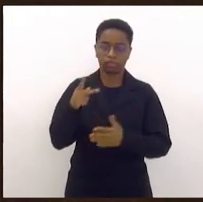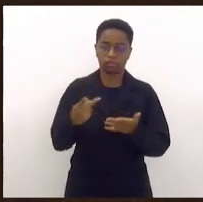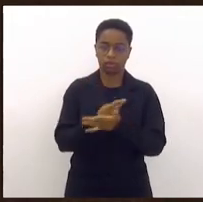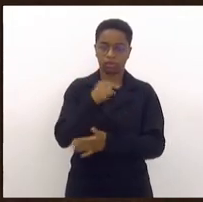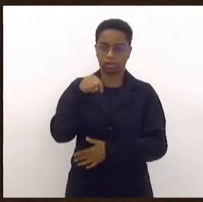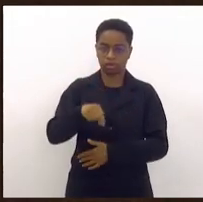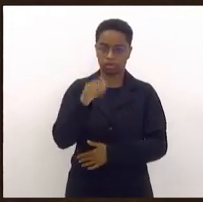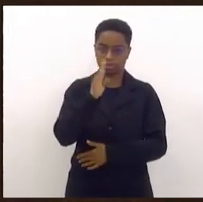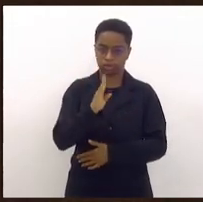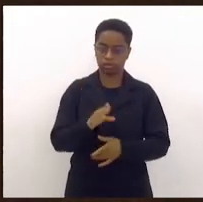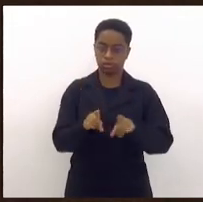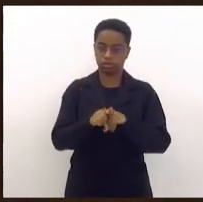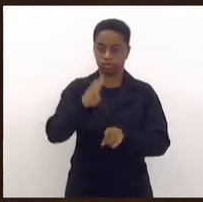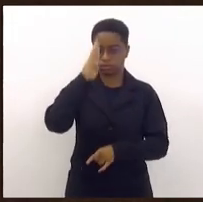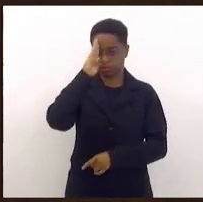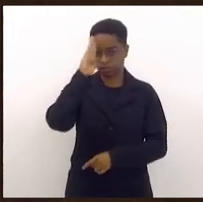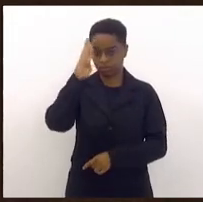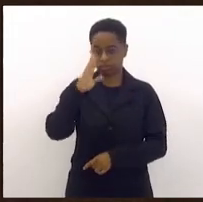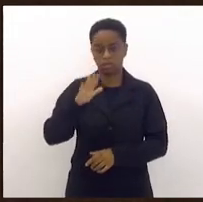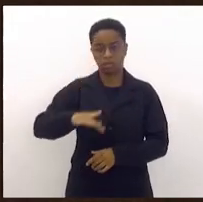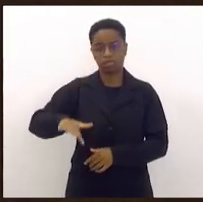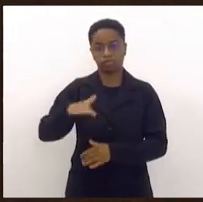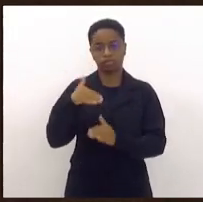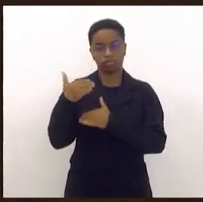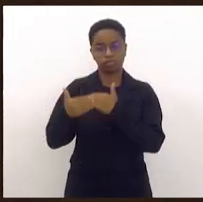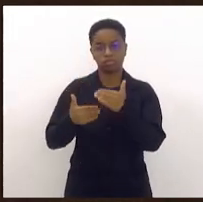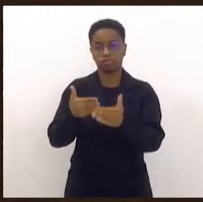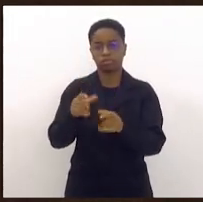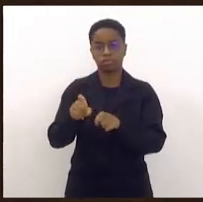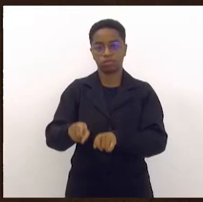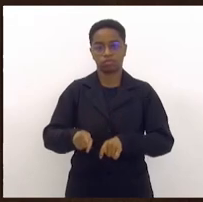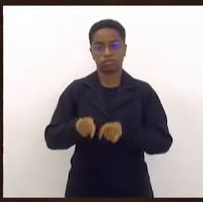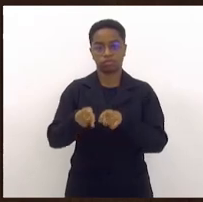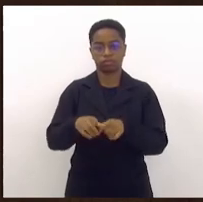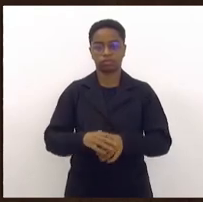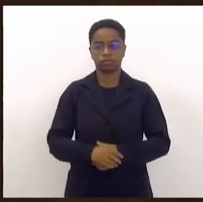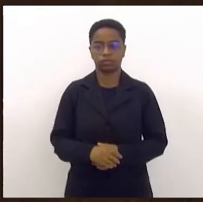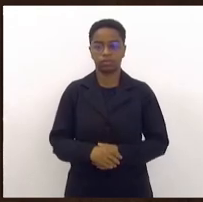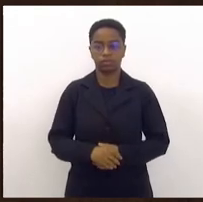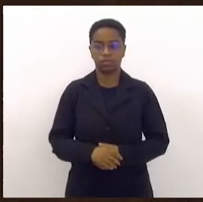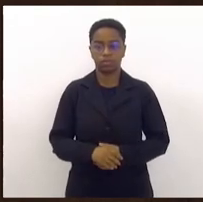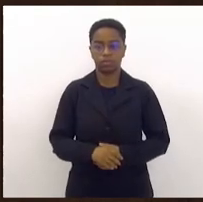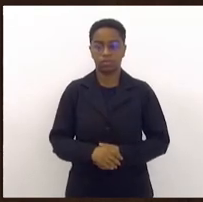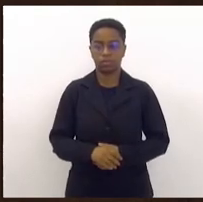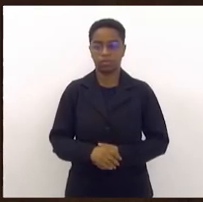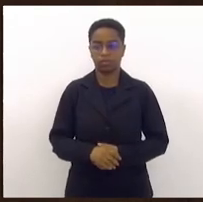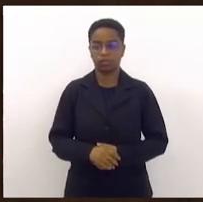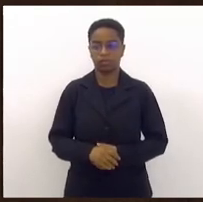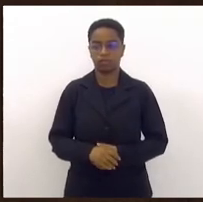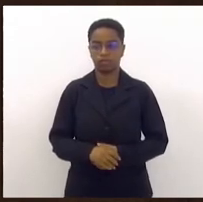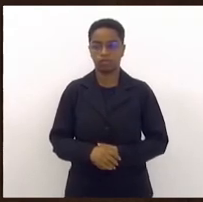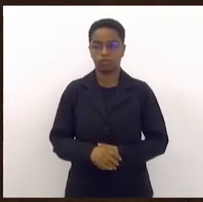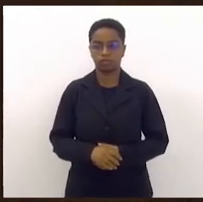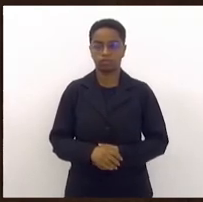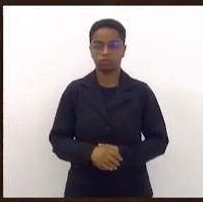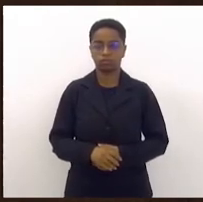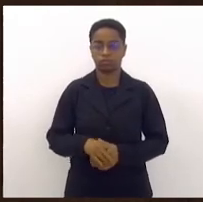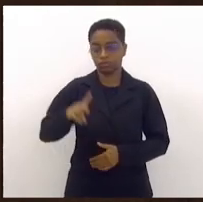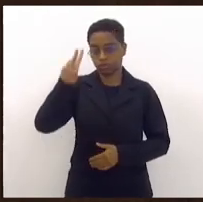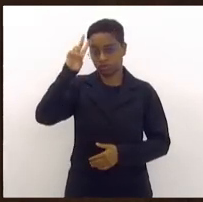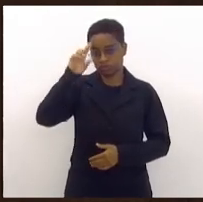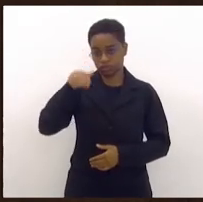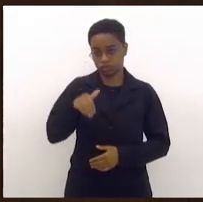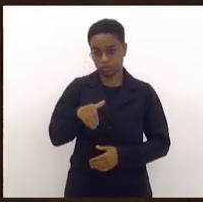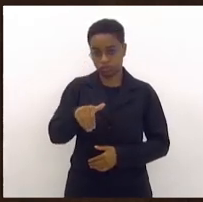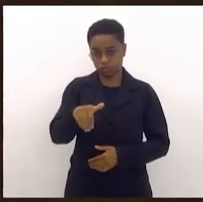no Brasil, principalmente para o desenvolvimento da agricultura. E na próxima segunda-feira,